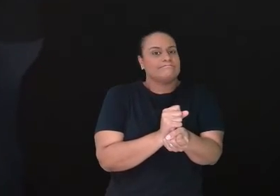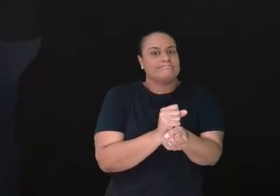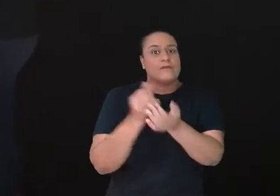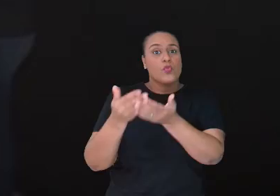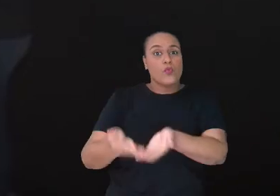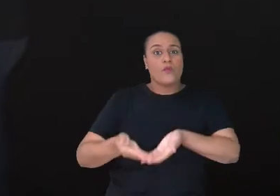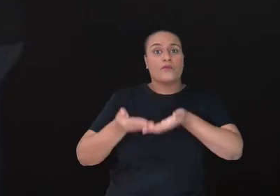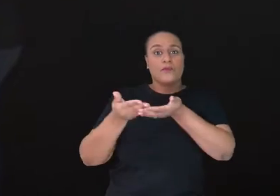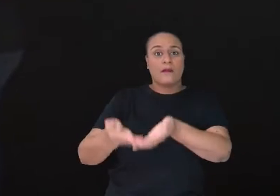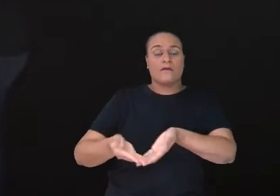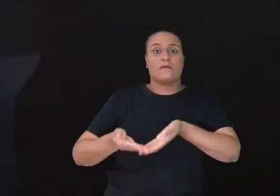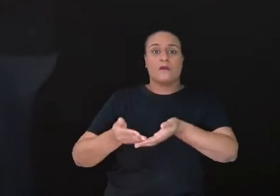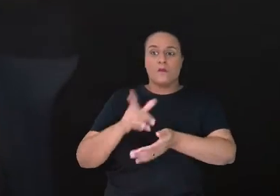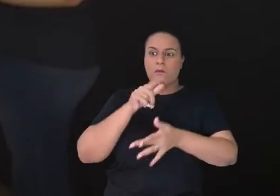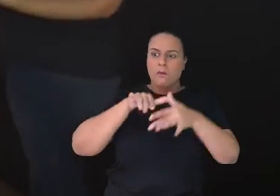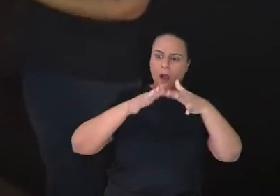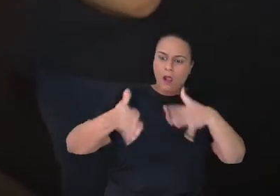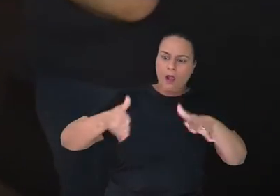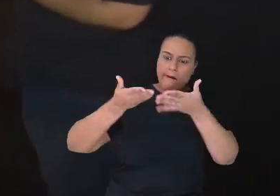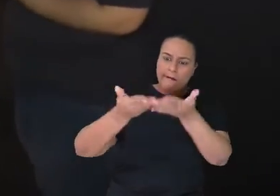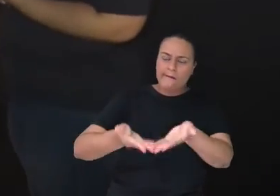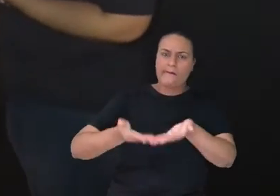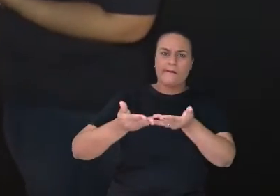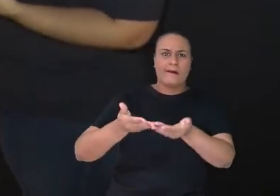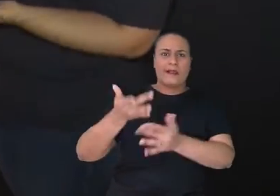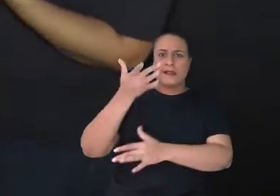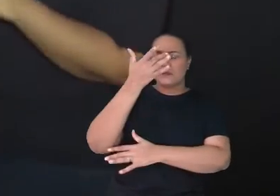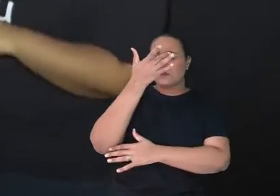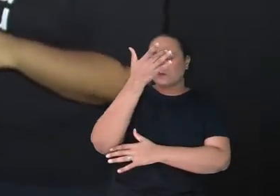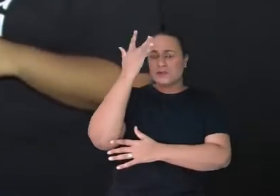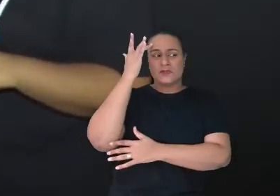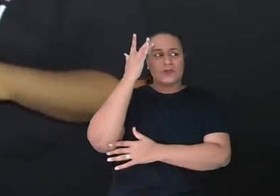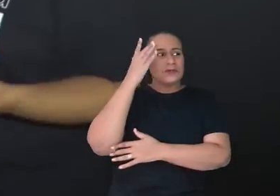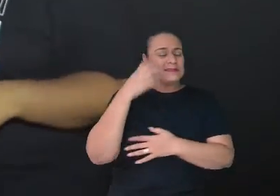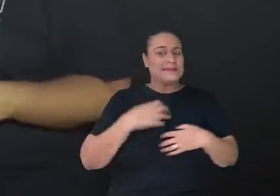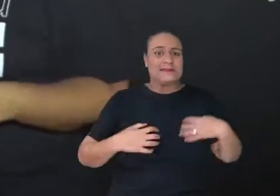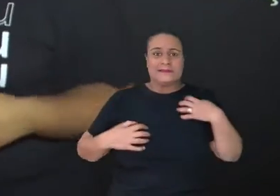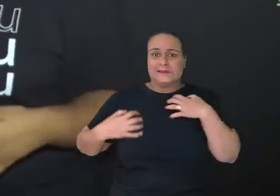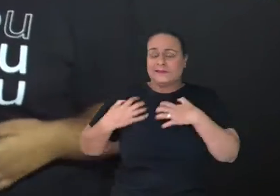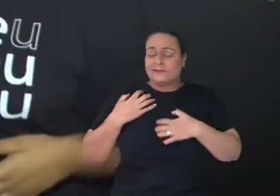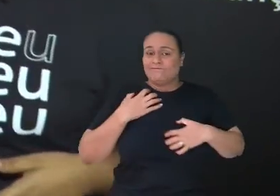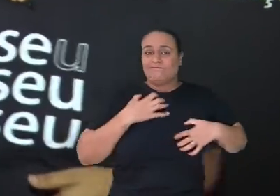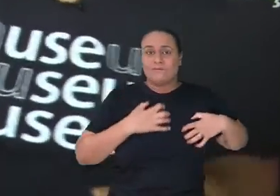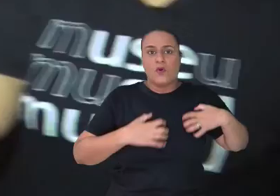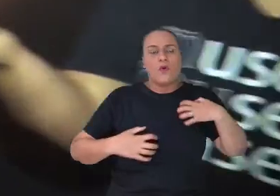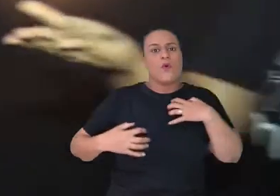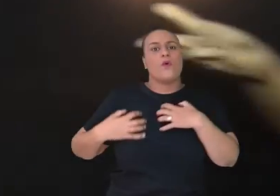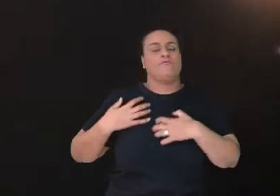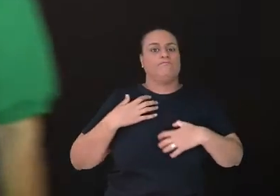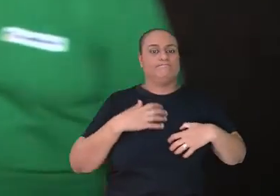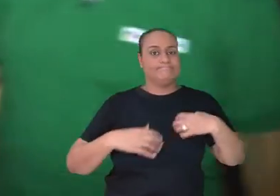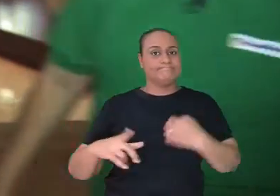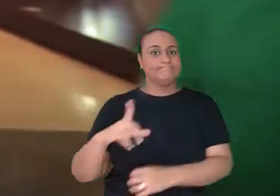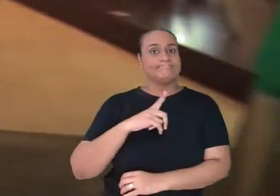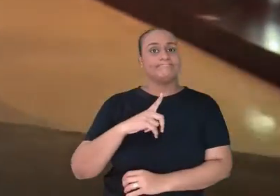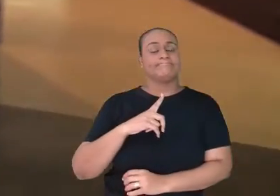mar. Então as pessoas perdiam a estabilidade. E daí vem um nome. Aqui do outro lado a gente tem